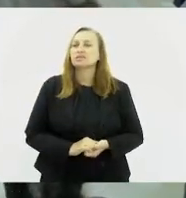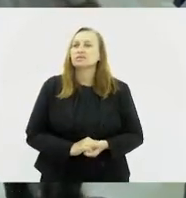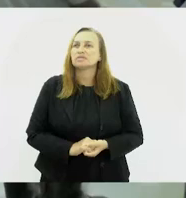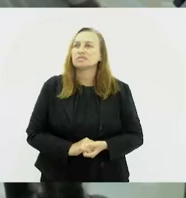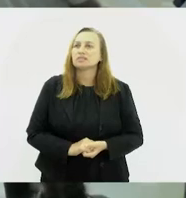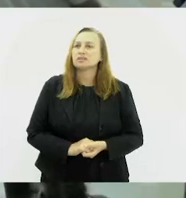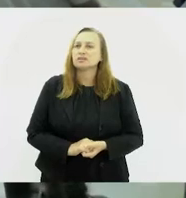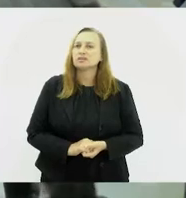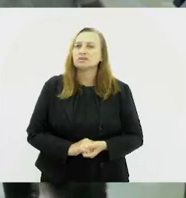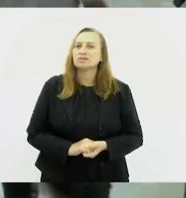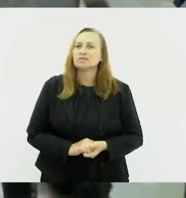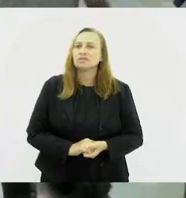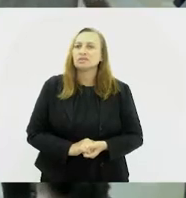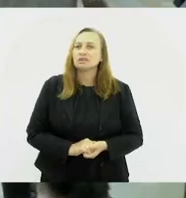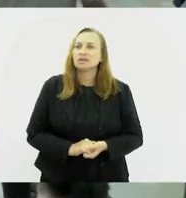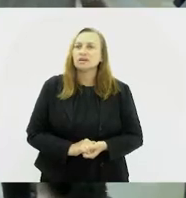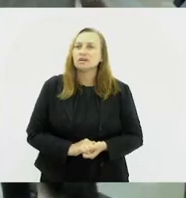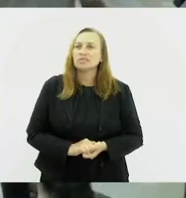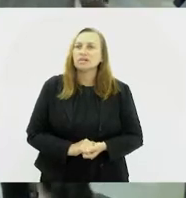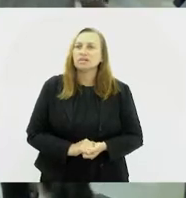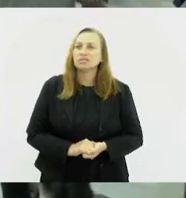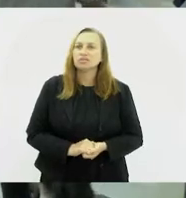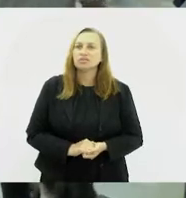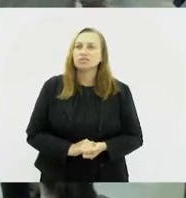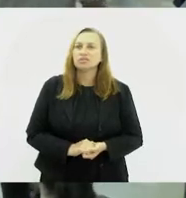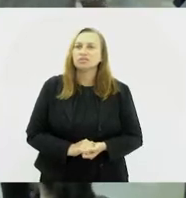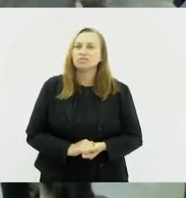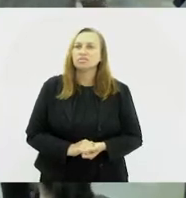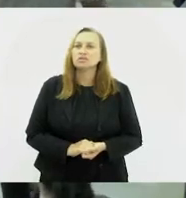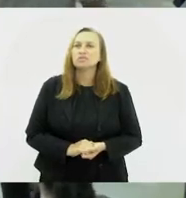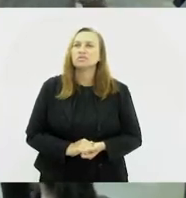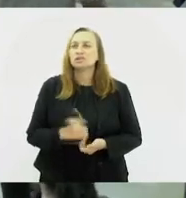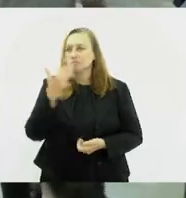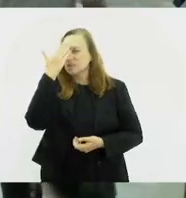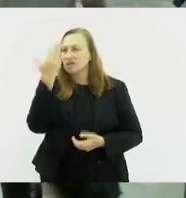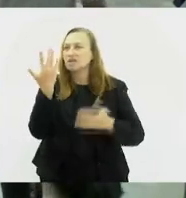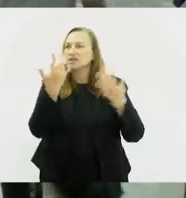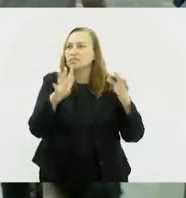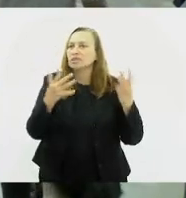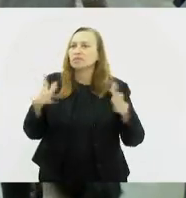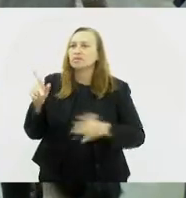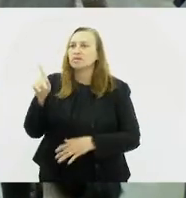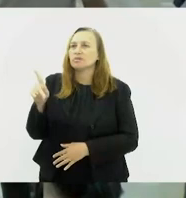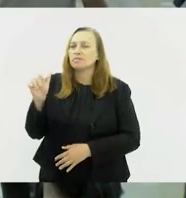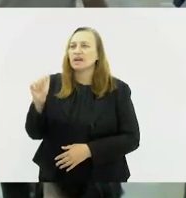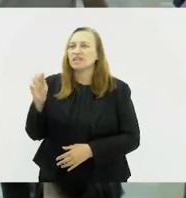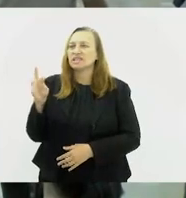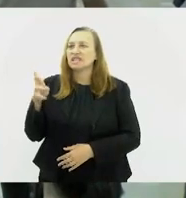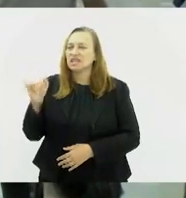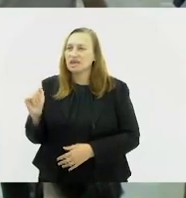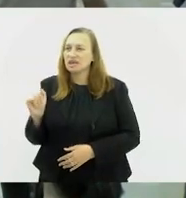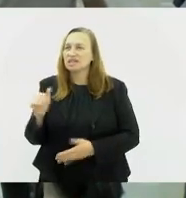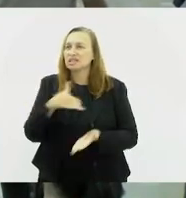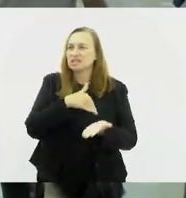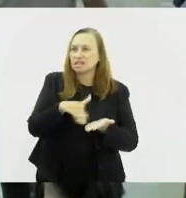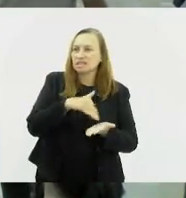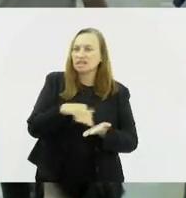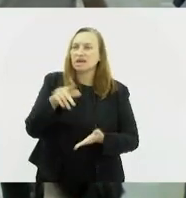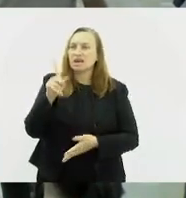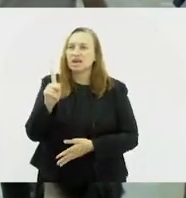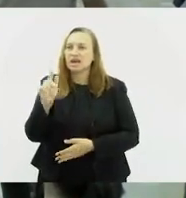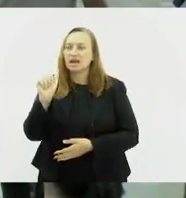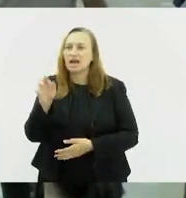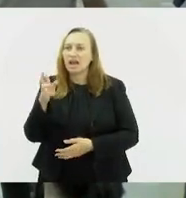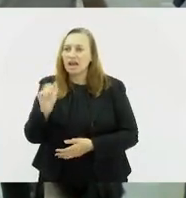merece. Obrigado. Parabéns, Patrícia. Parabéns, secretária Carla Duarte